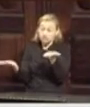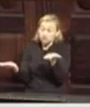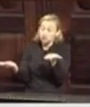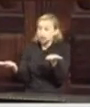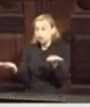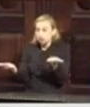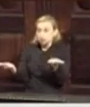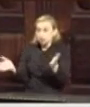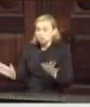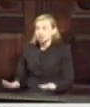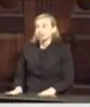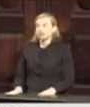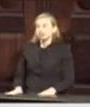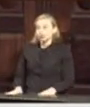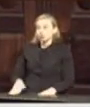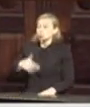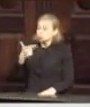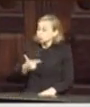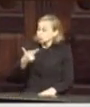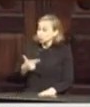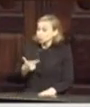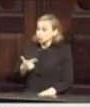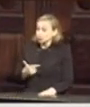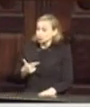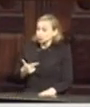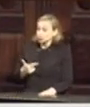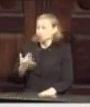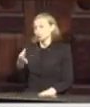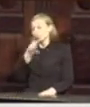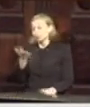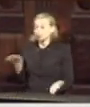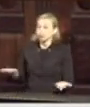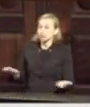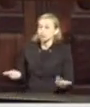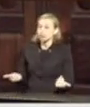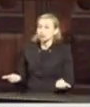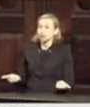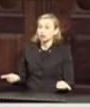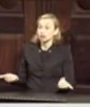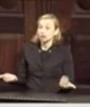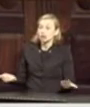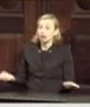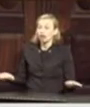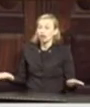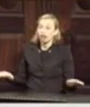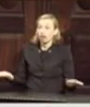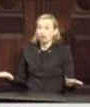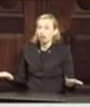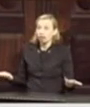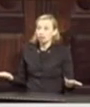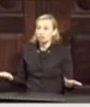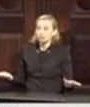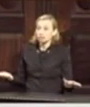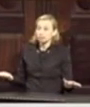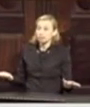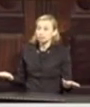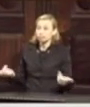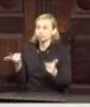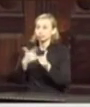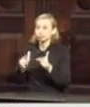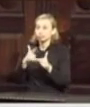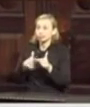esse segundo orçamento, esse segundo argumento de que há um grave